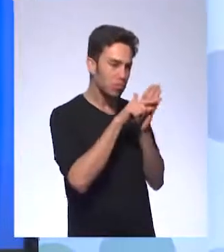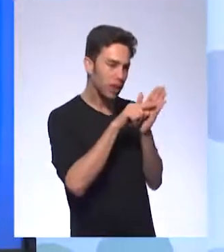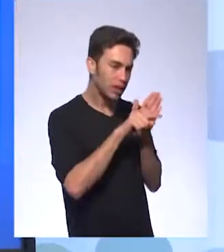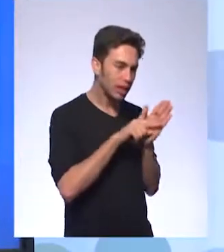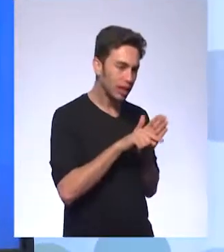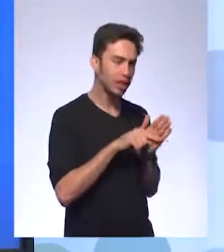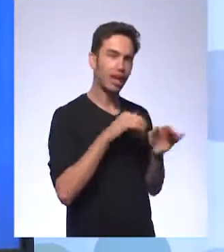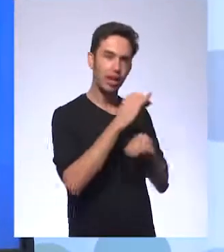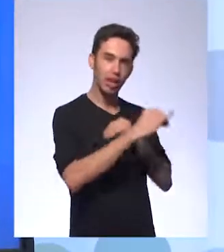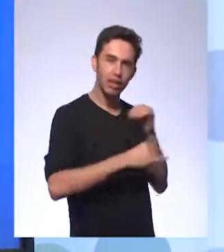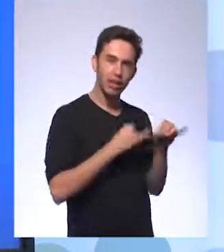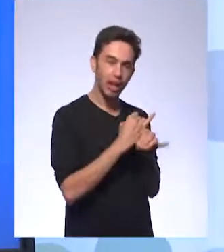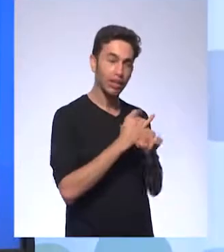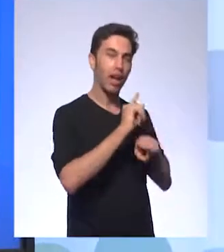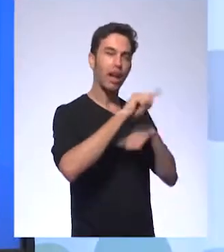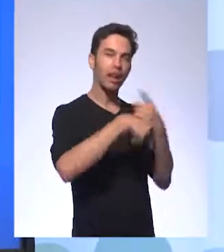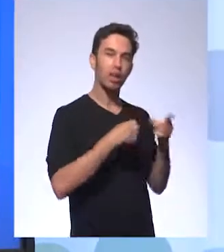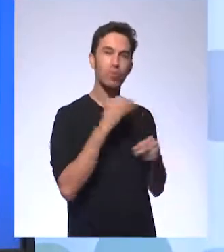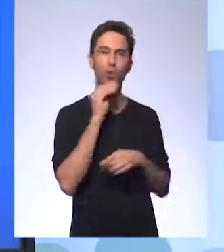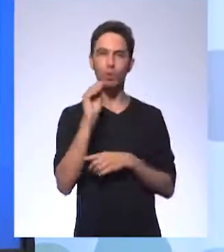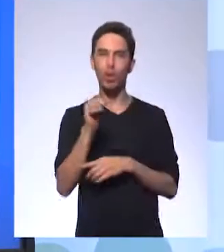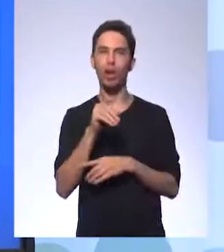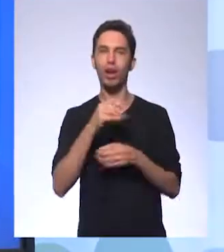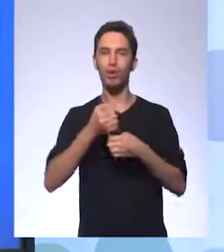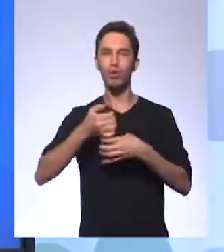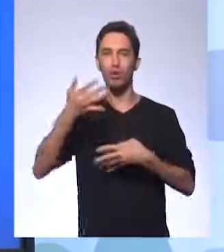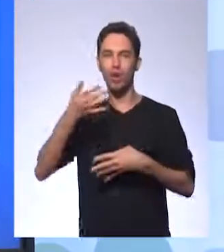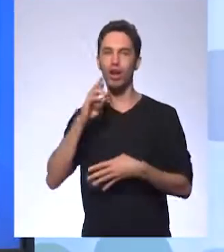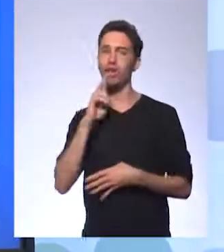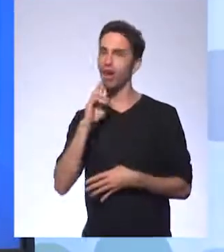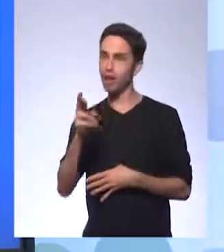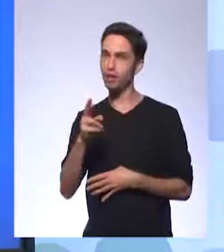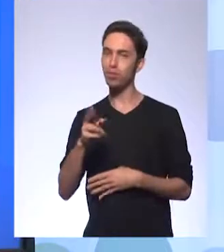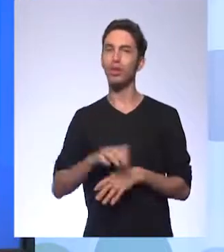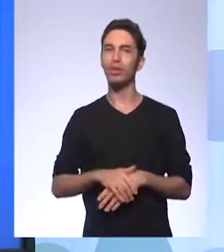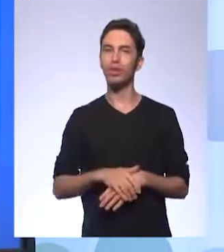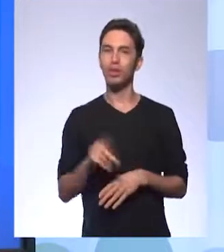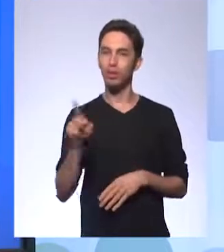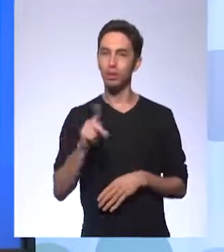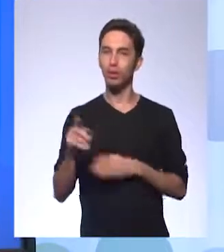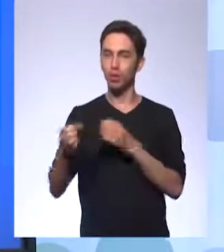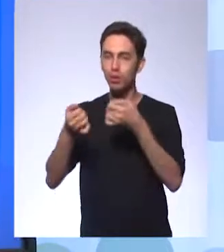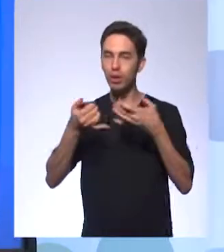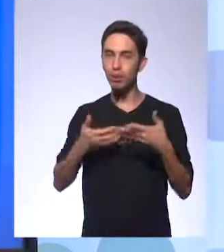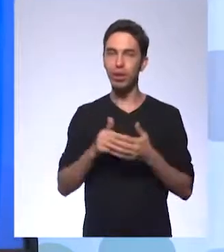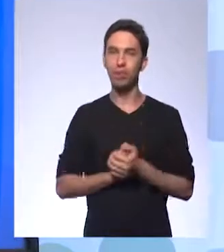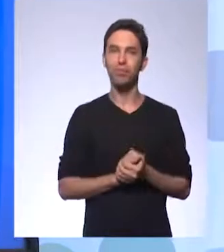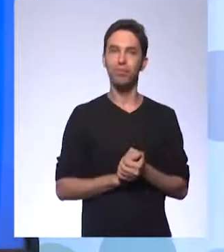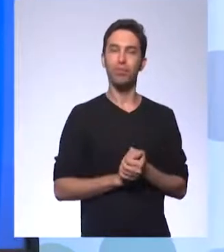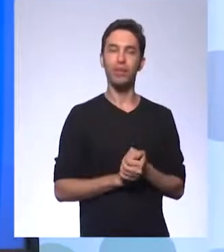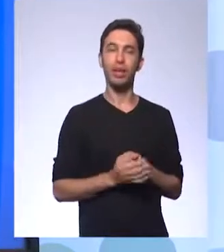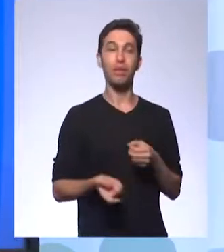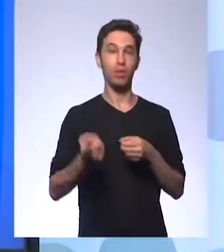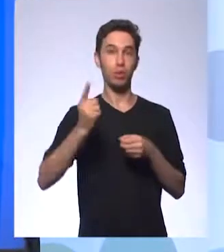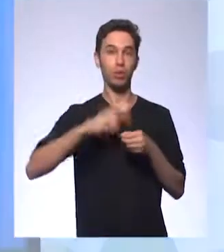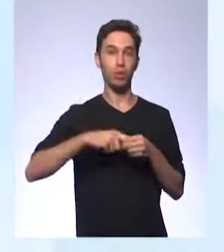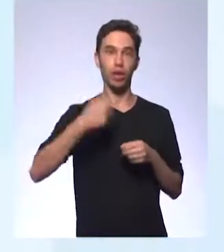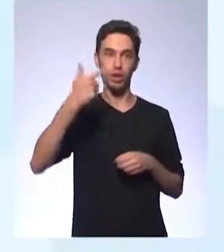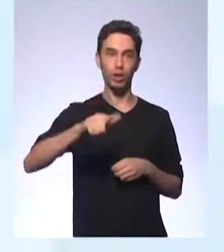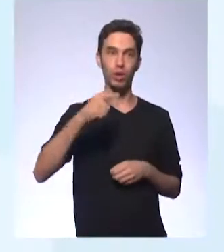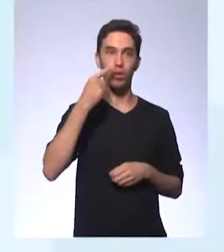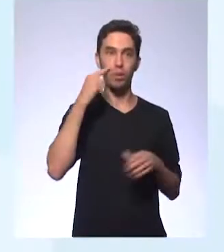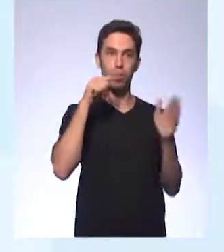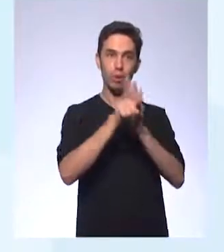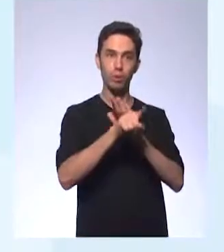na rede e coloque a resposta no chat que os professores vão trazer para nós, ok? Vamos voltar à pergunta mais uma vez para